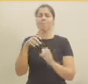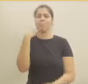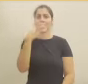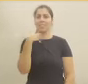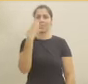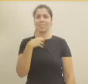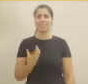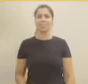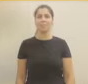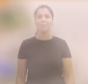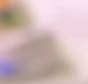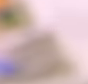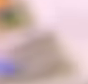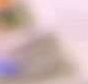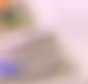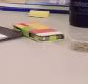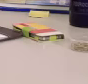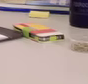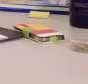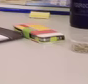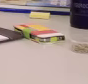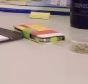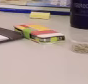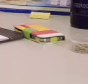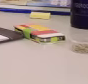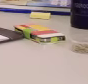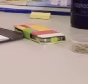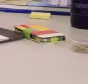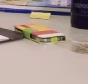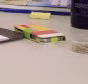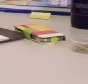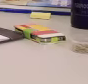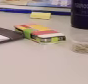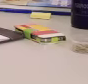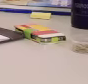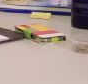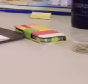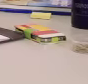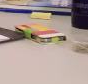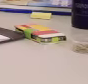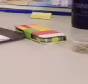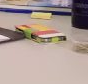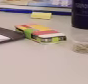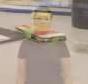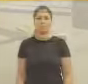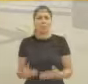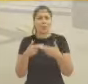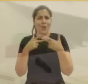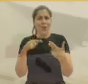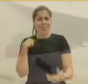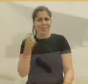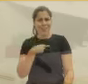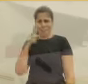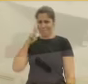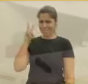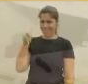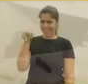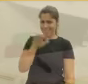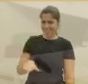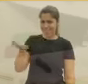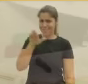Sobre a mesa, materiais de papelaria. Cola, canetas, clips. Na parede, fotos em um quadro imantado. Coisas que a gente tem